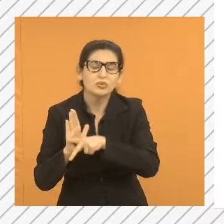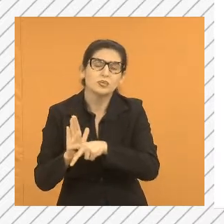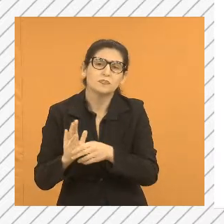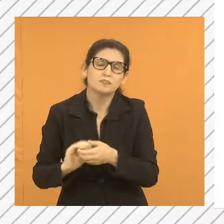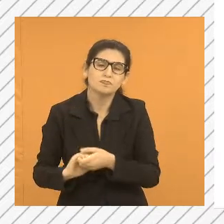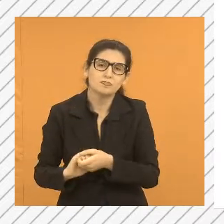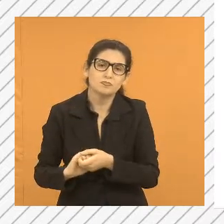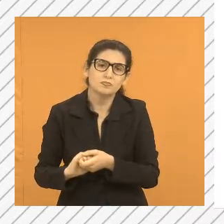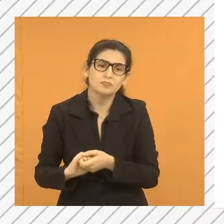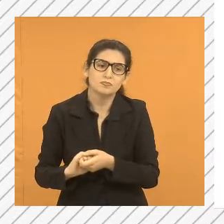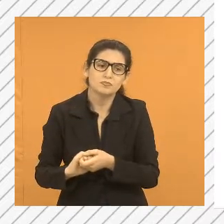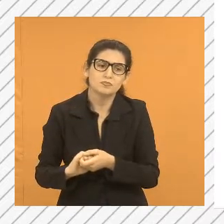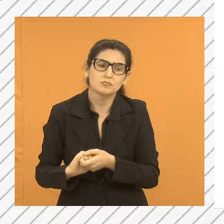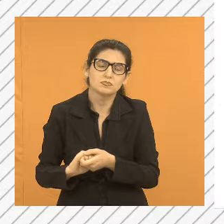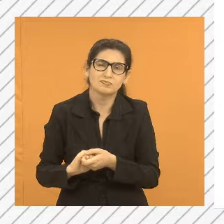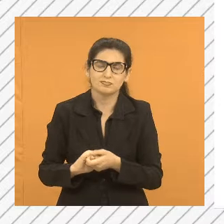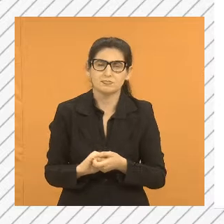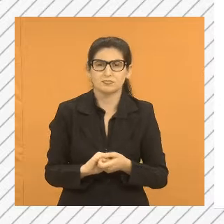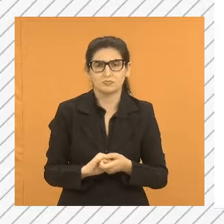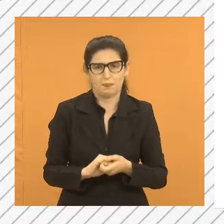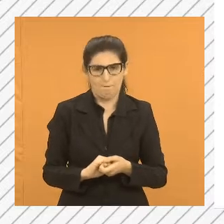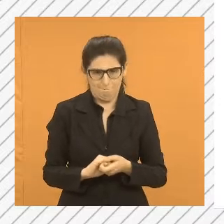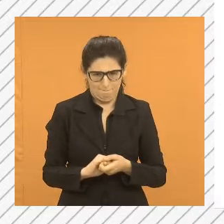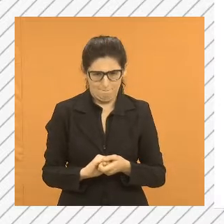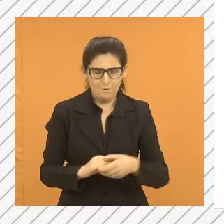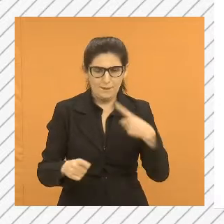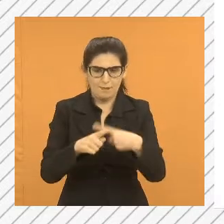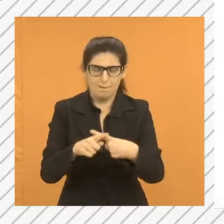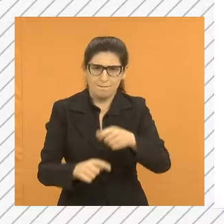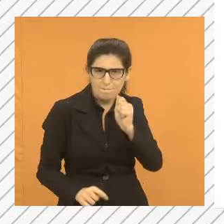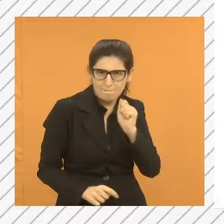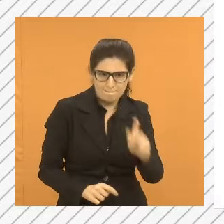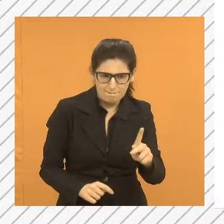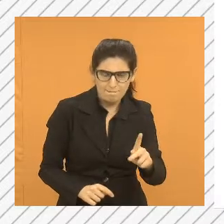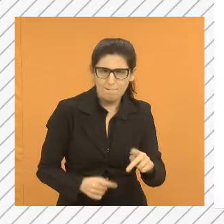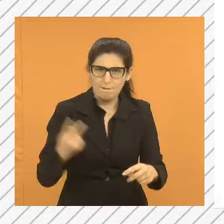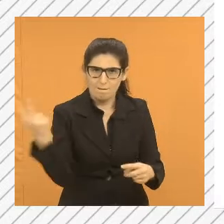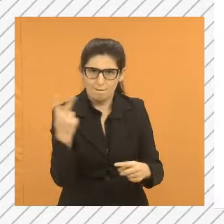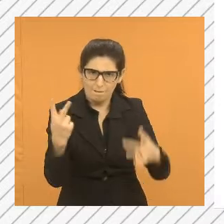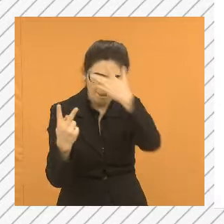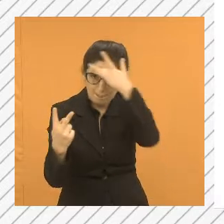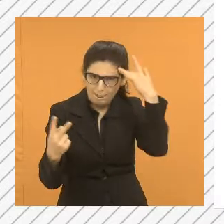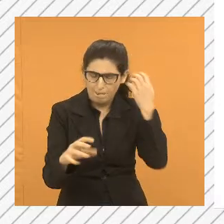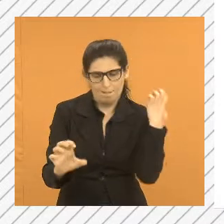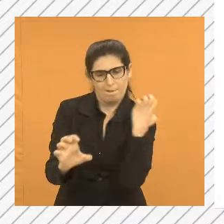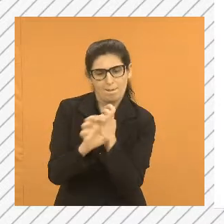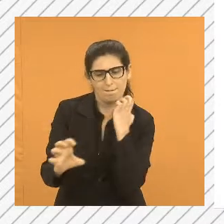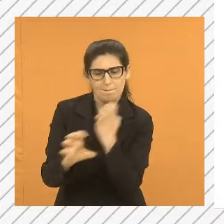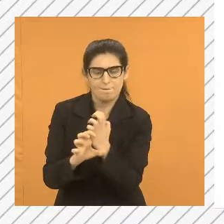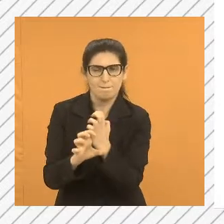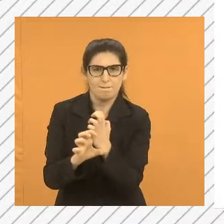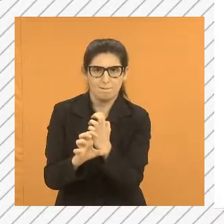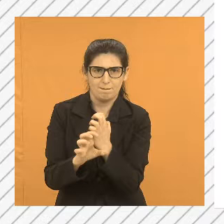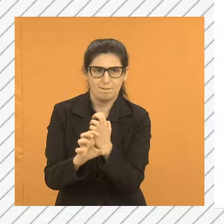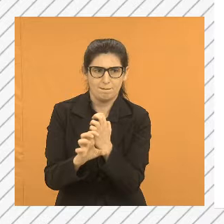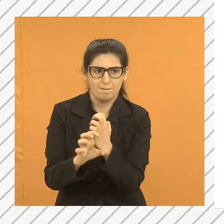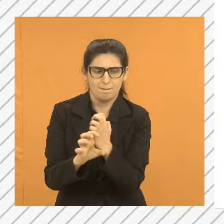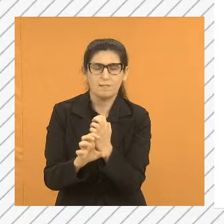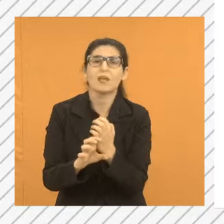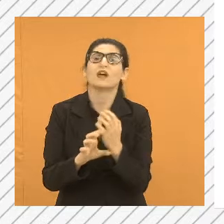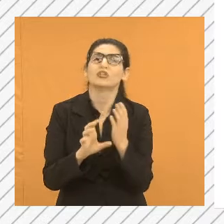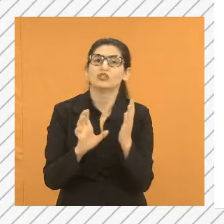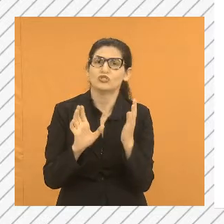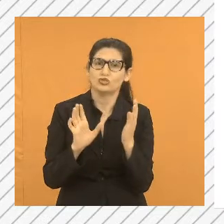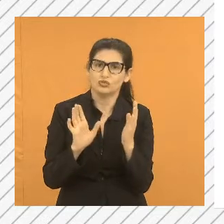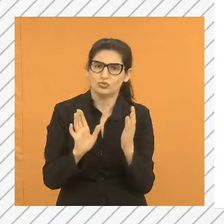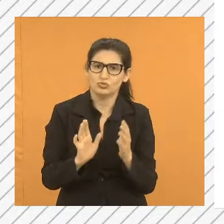sobretudo em razão da aposentadoria daqueles 2 engenheiros que o quadro já foi suprido. O